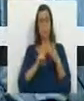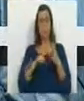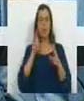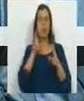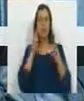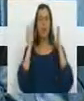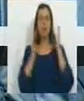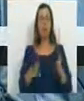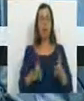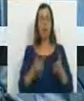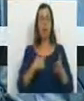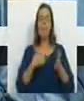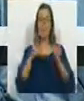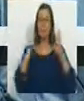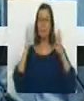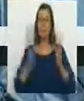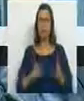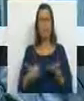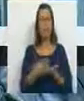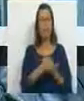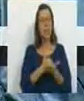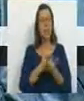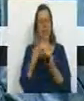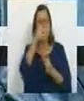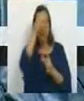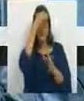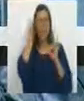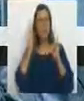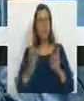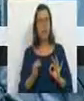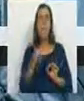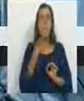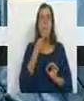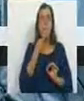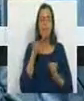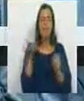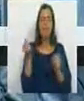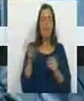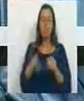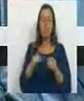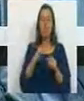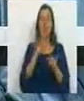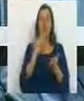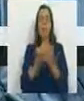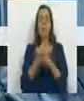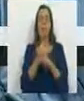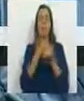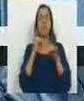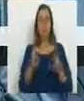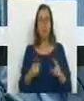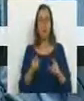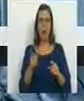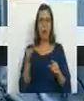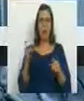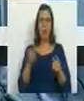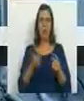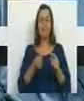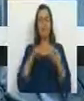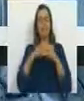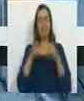segurança rodoviária, precisamos de ter dados mais precisos para perceber os fenómenos que levam à ocorrência